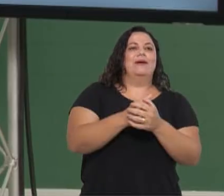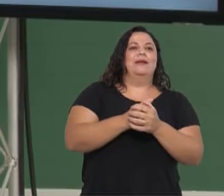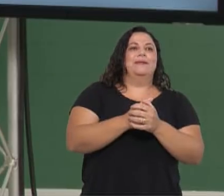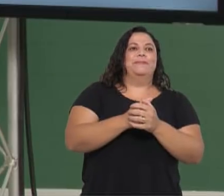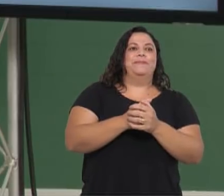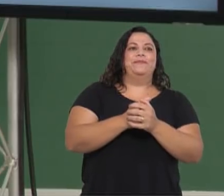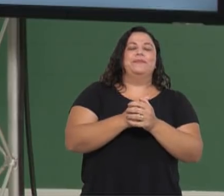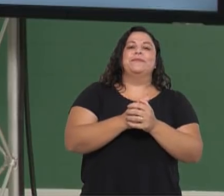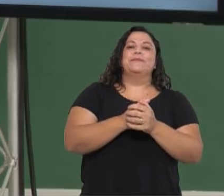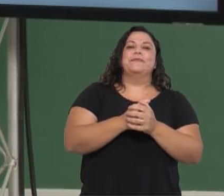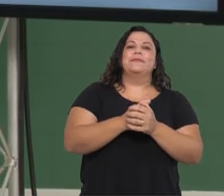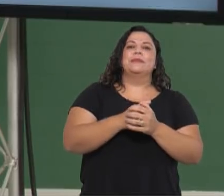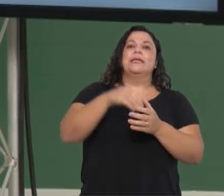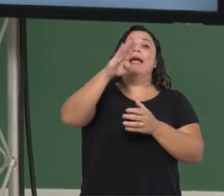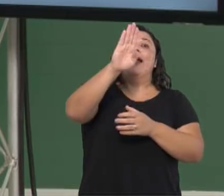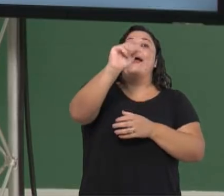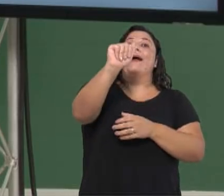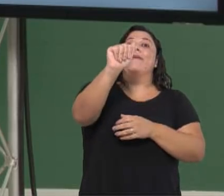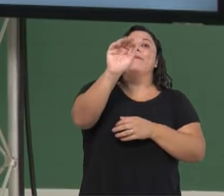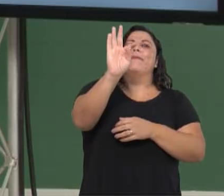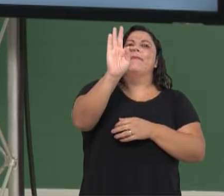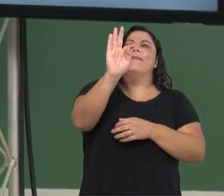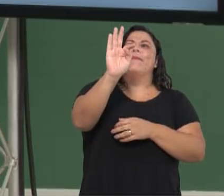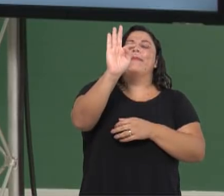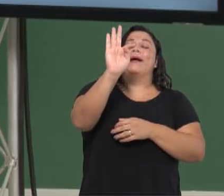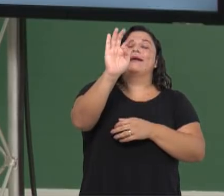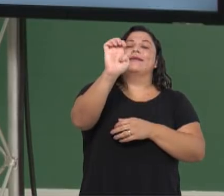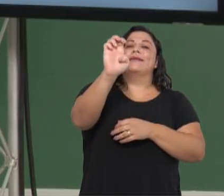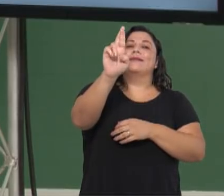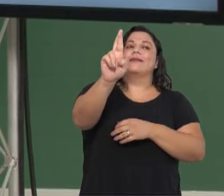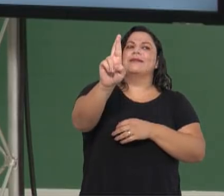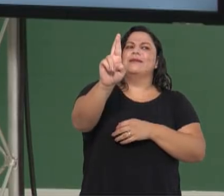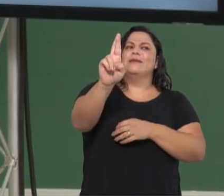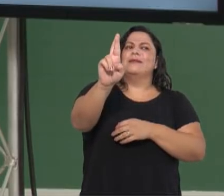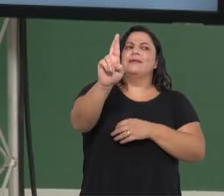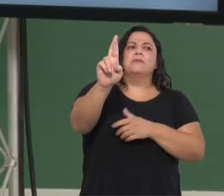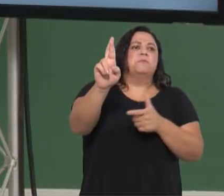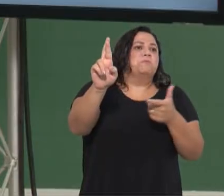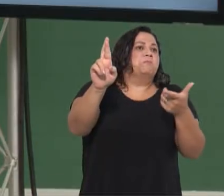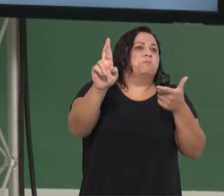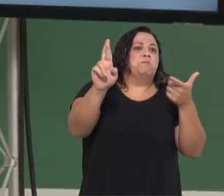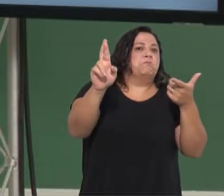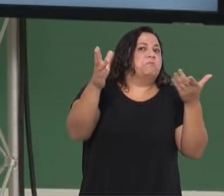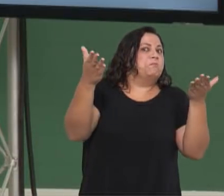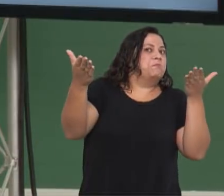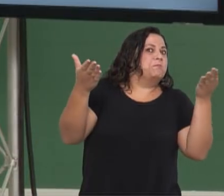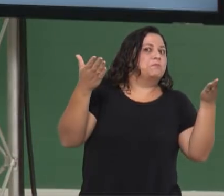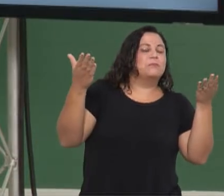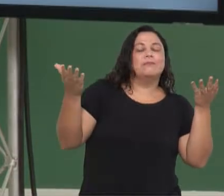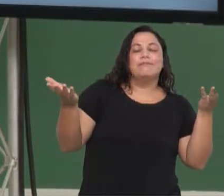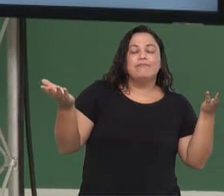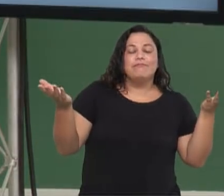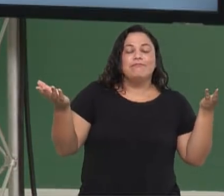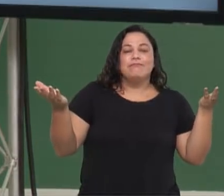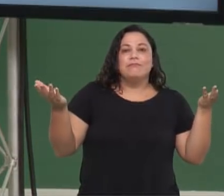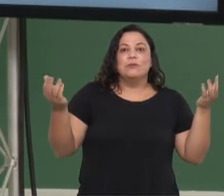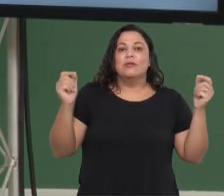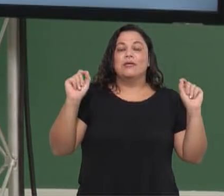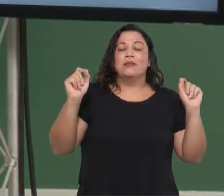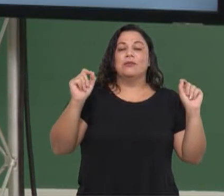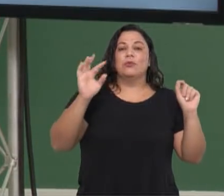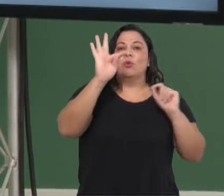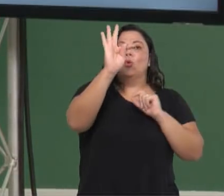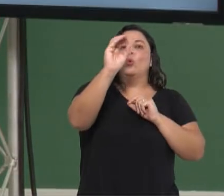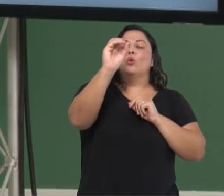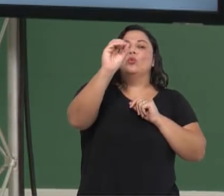Bater. Bater não aparece um tempo, tá? Tocou. Já foi.